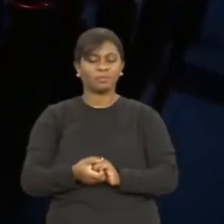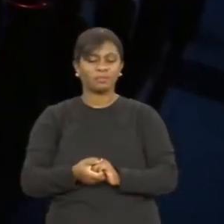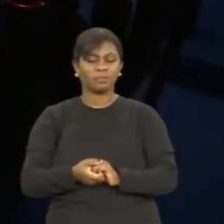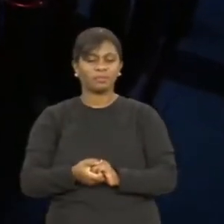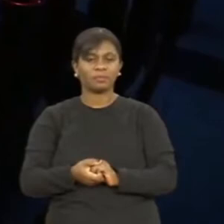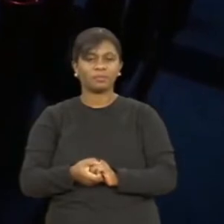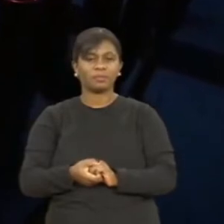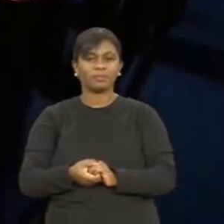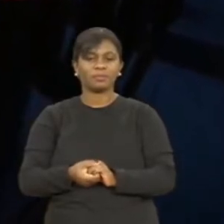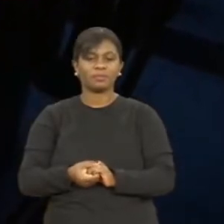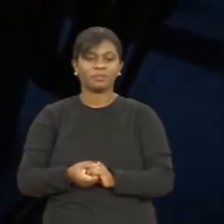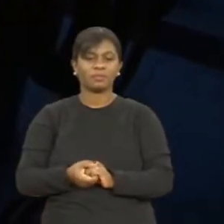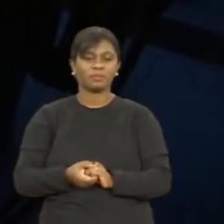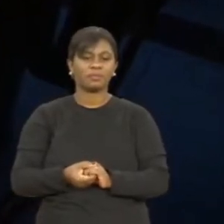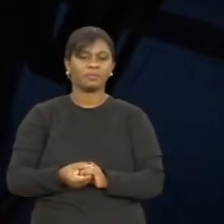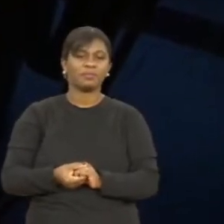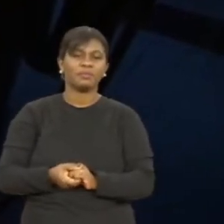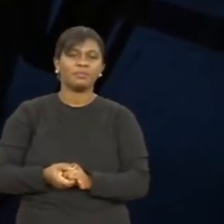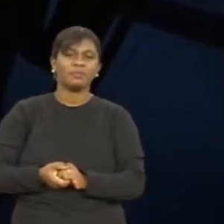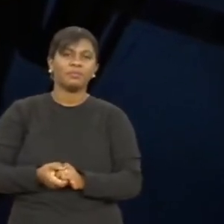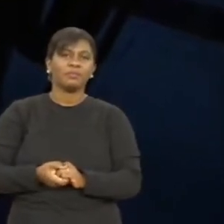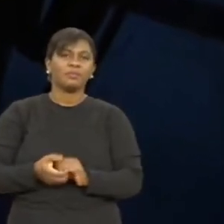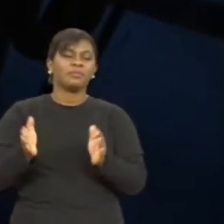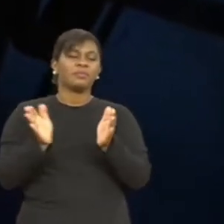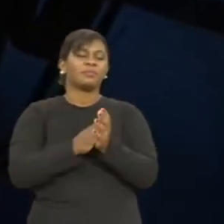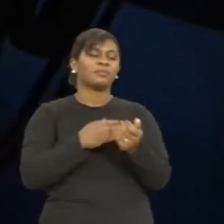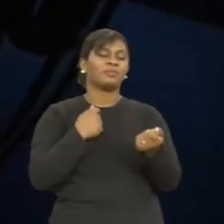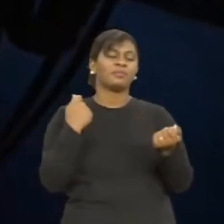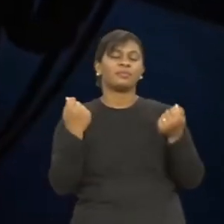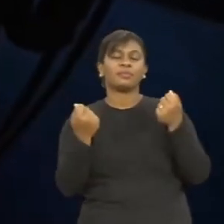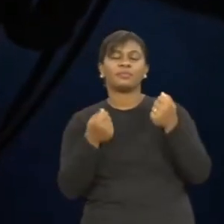Como todo ser humano faço planos, aleluia.